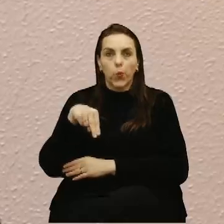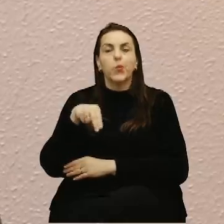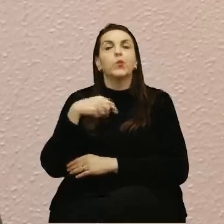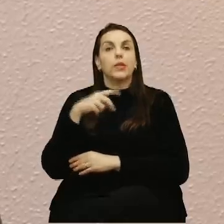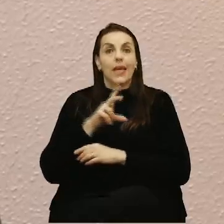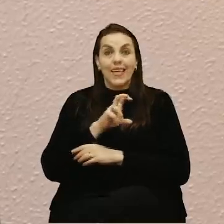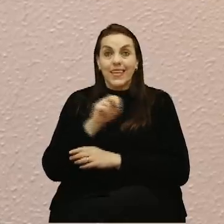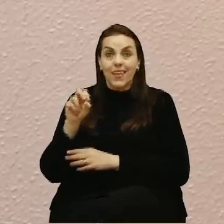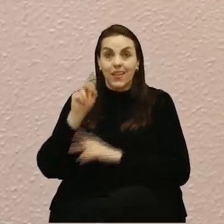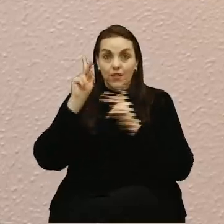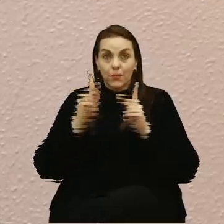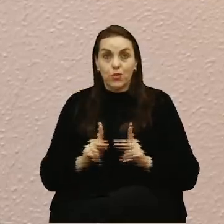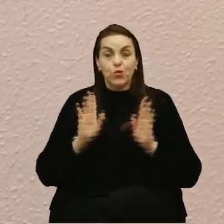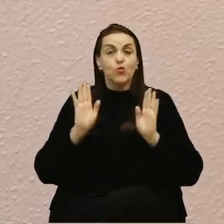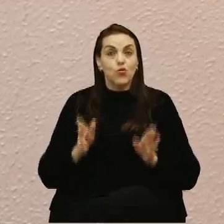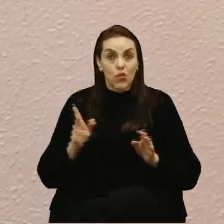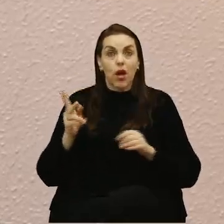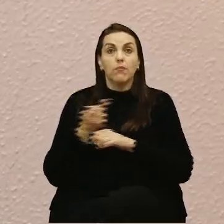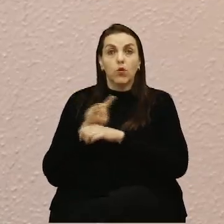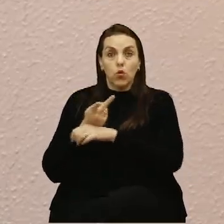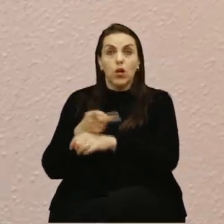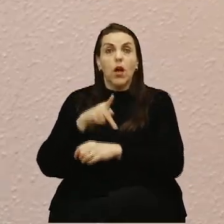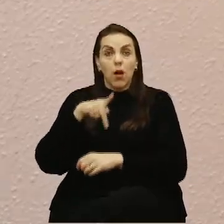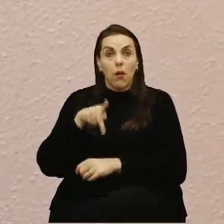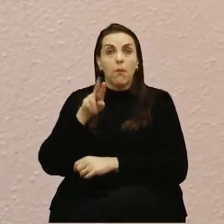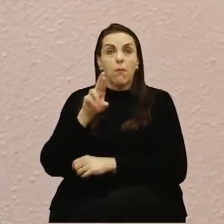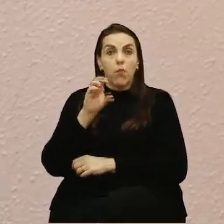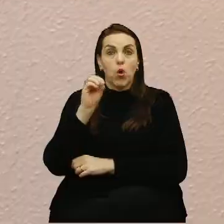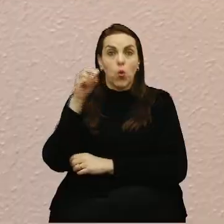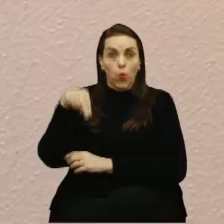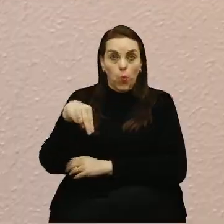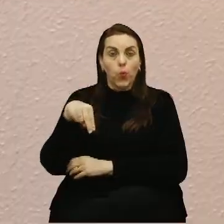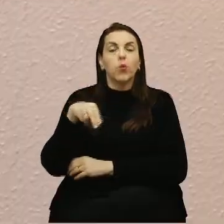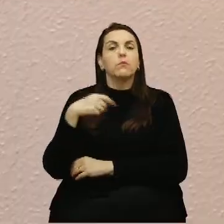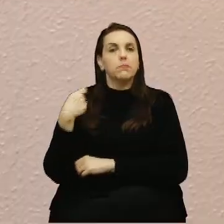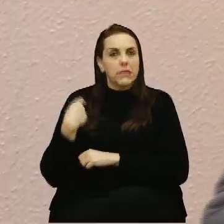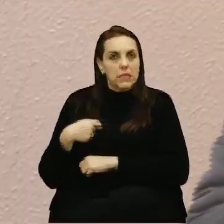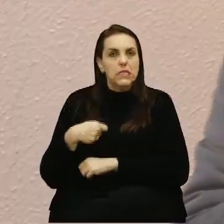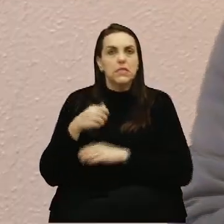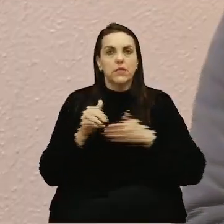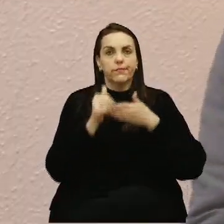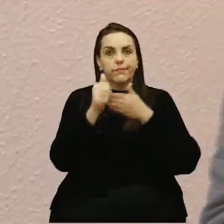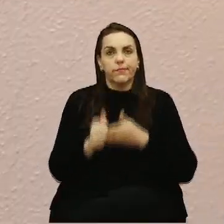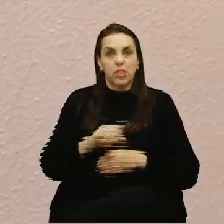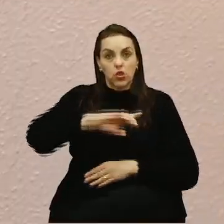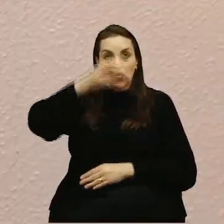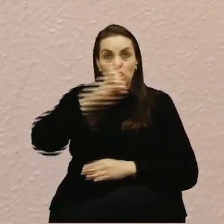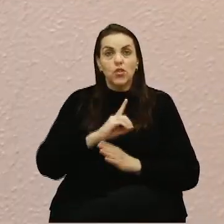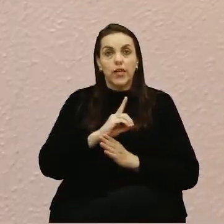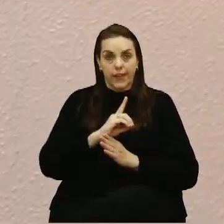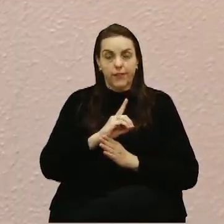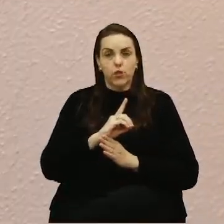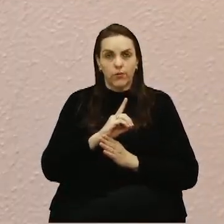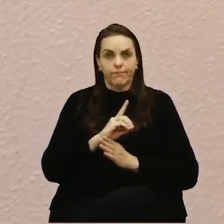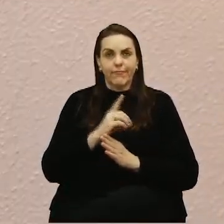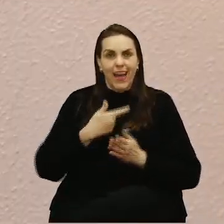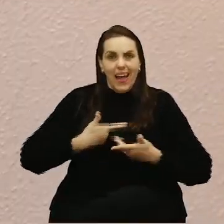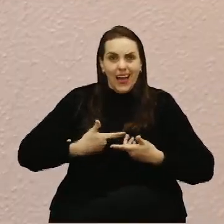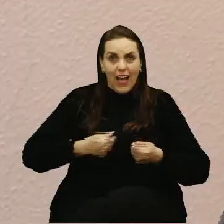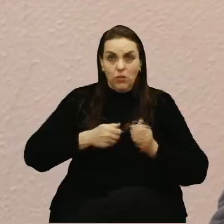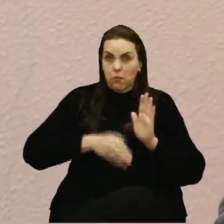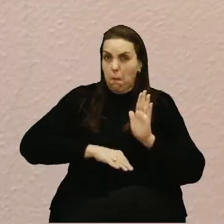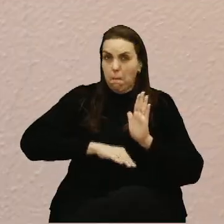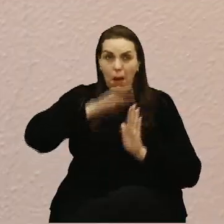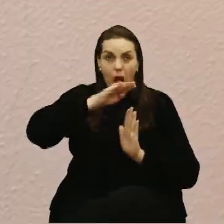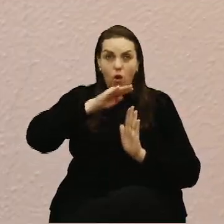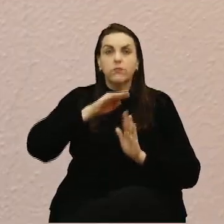procuraram, vereadora Daiane, o PROCON, porque nós precisamos orientar as pessoas a buscarem os seus direitos. Se a conta veio exorbitante, façam o cálculo,